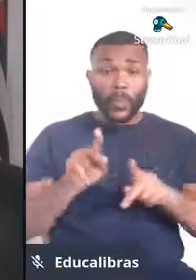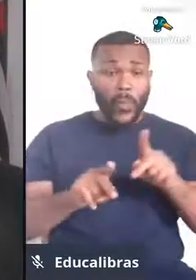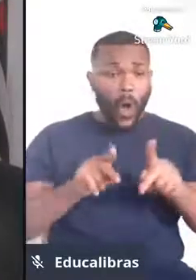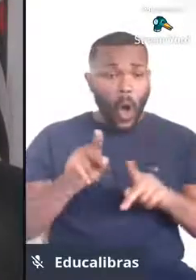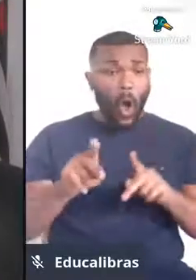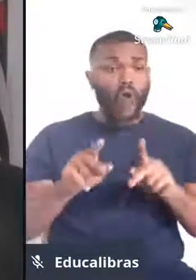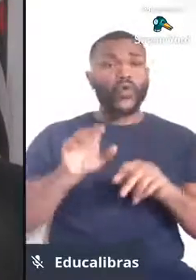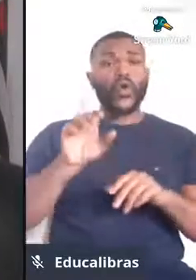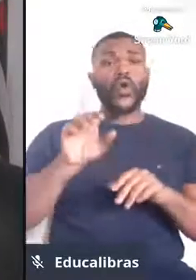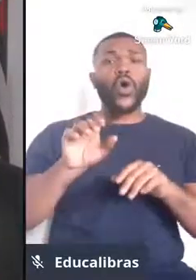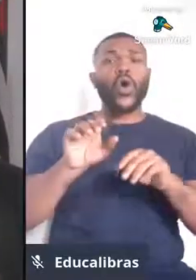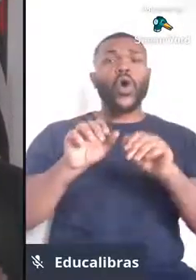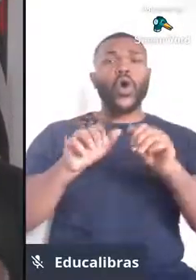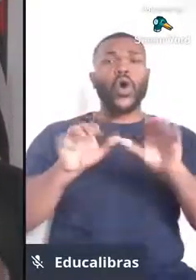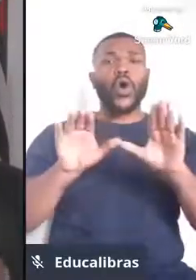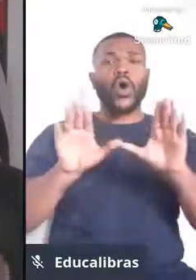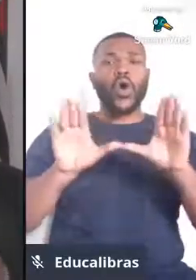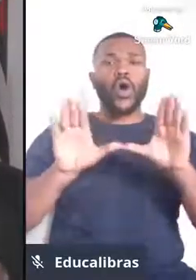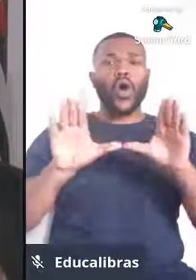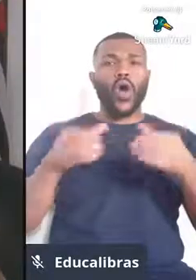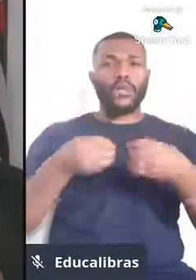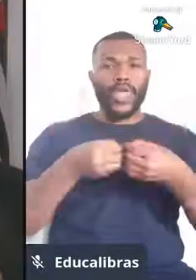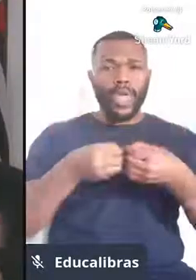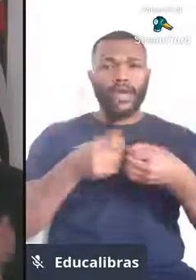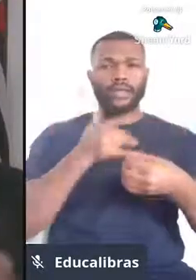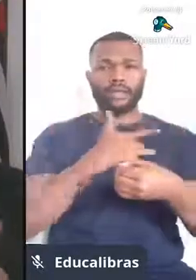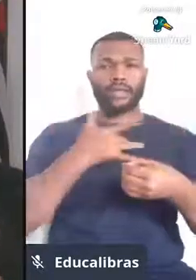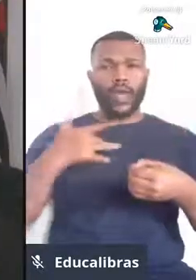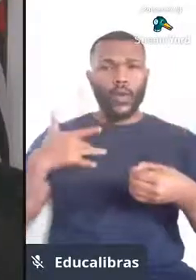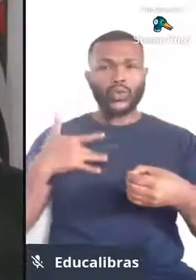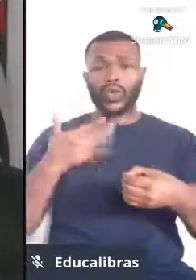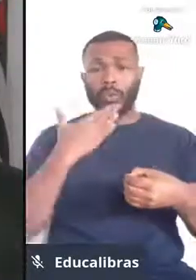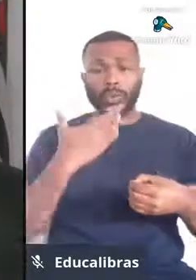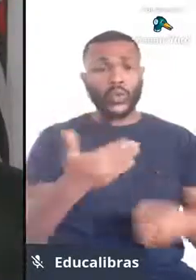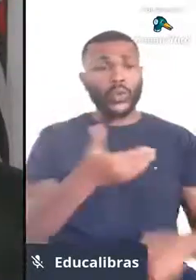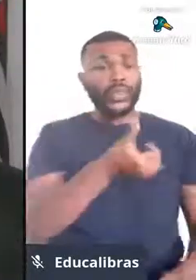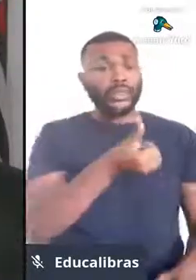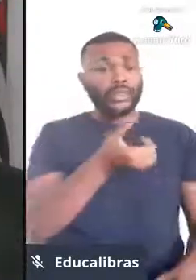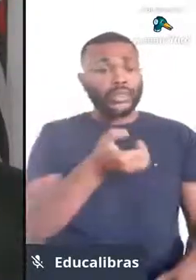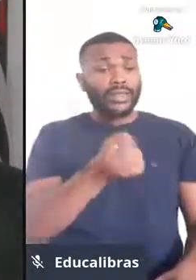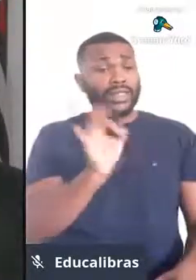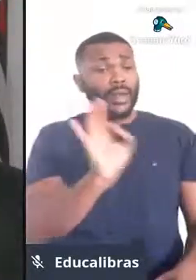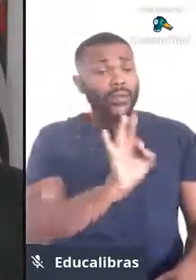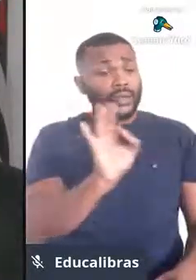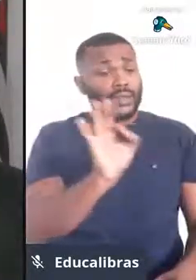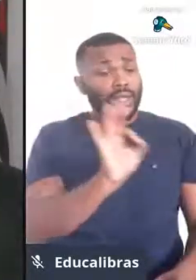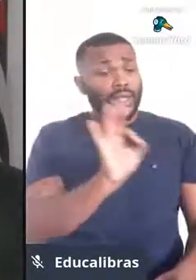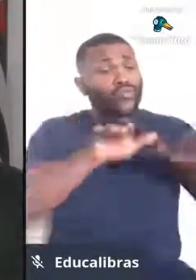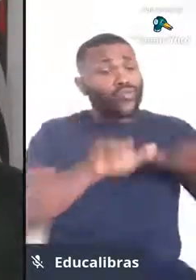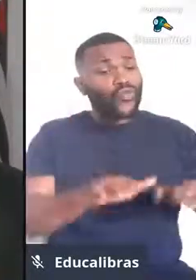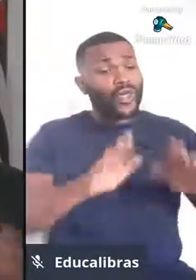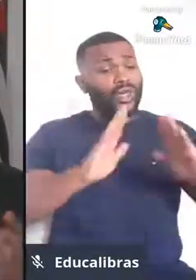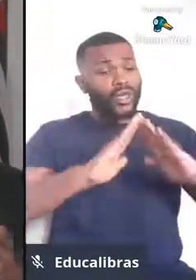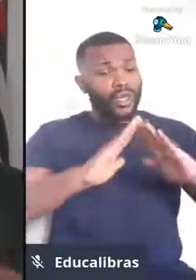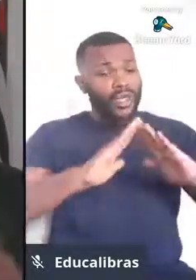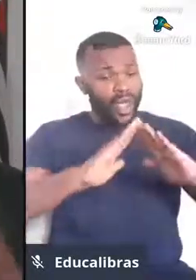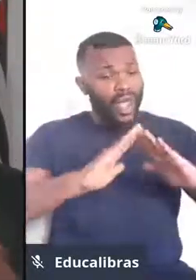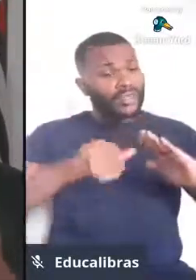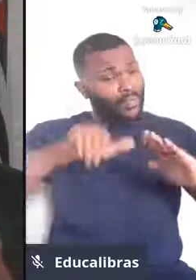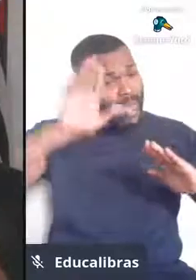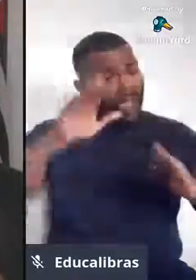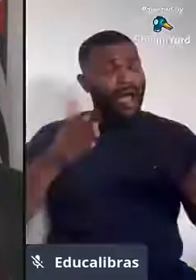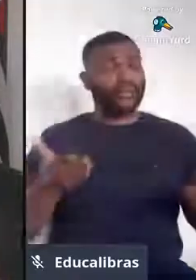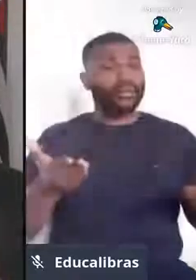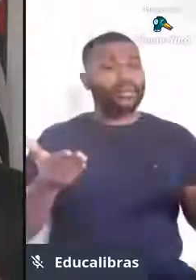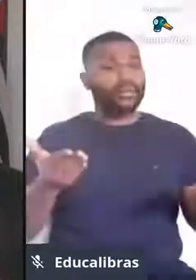saúde para que a gente consiga ter mais de 60% das pessoas em casa. Então, o momento ainda ele